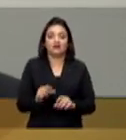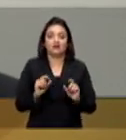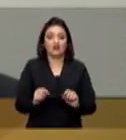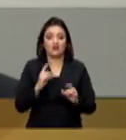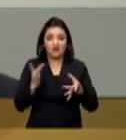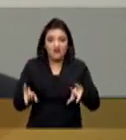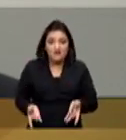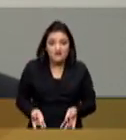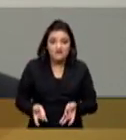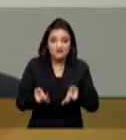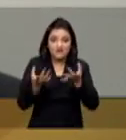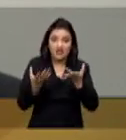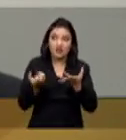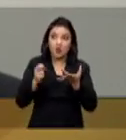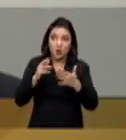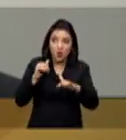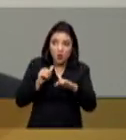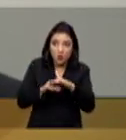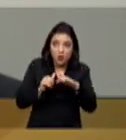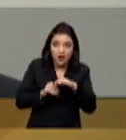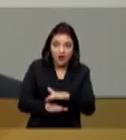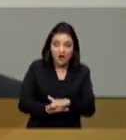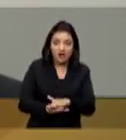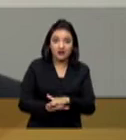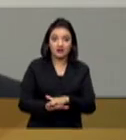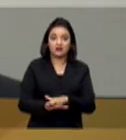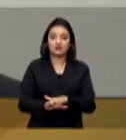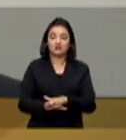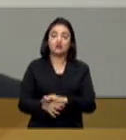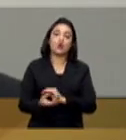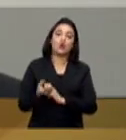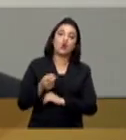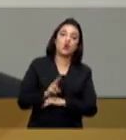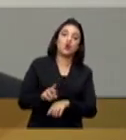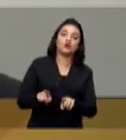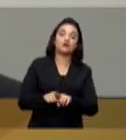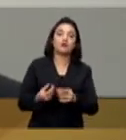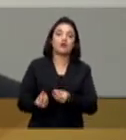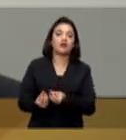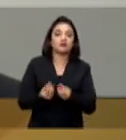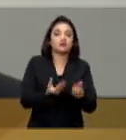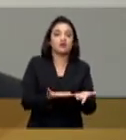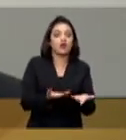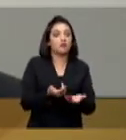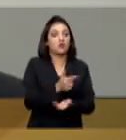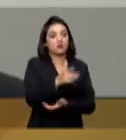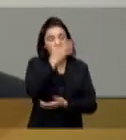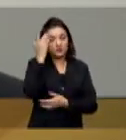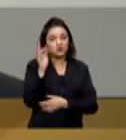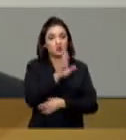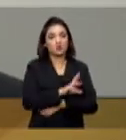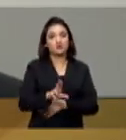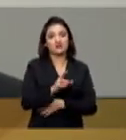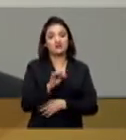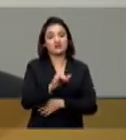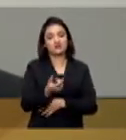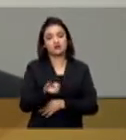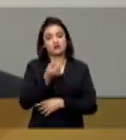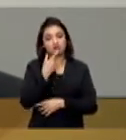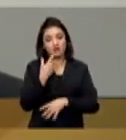tenha em depósito para vender ou, de qualquer forma, entrega, consuma a substância alterada nos termos desse